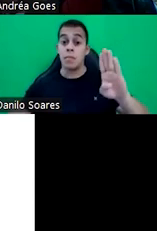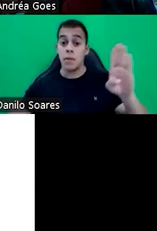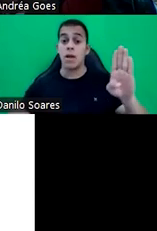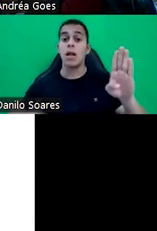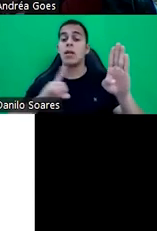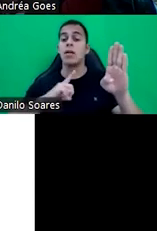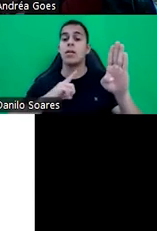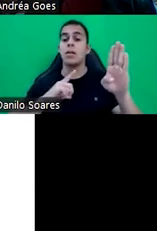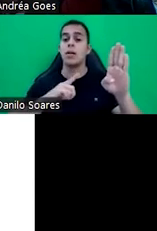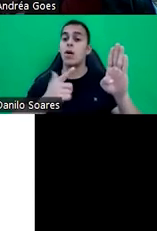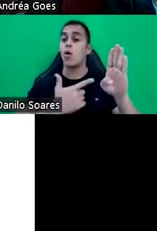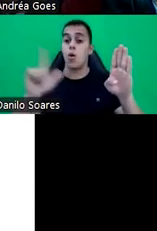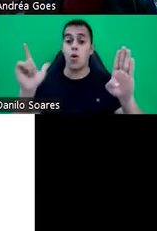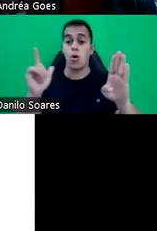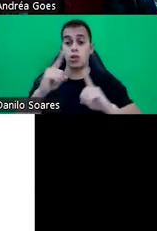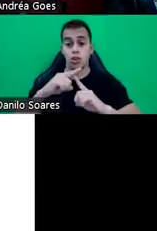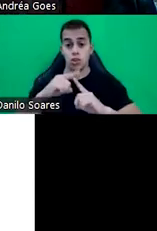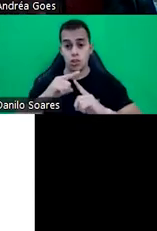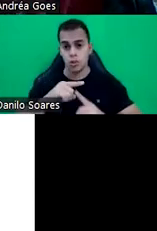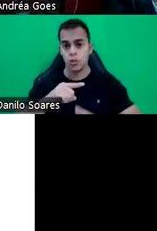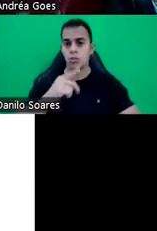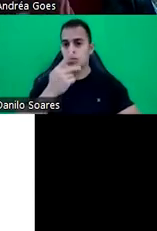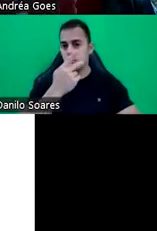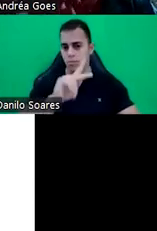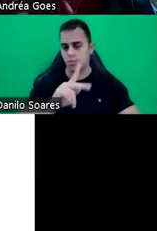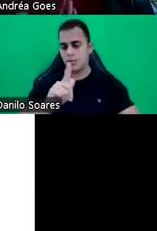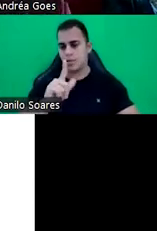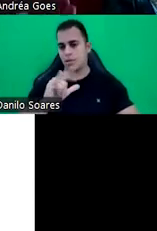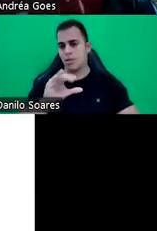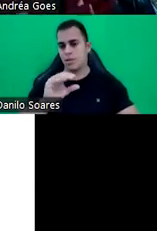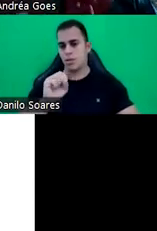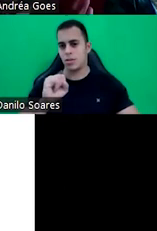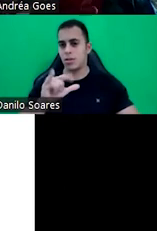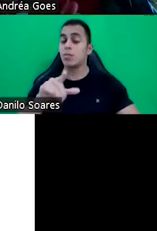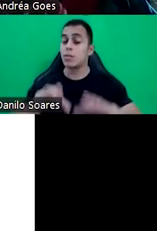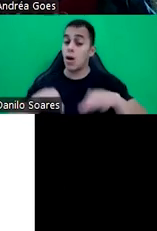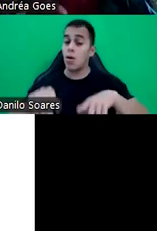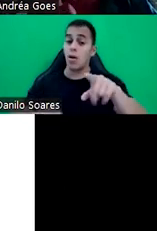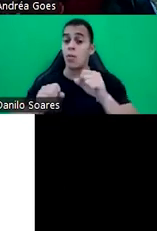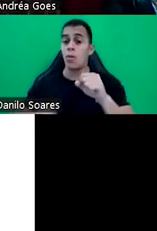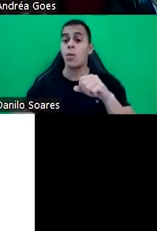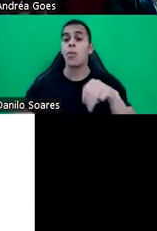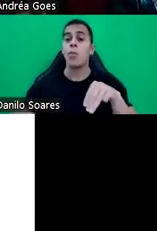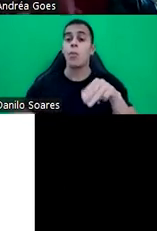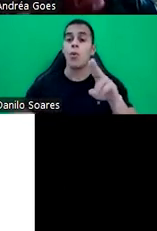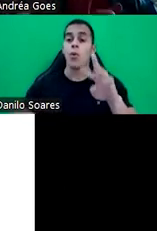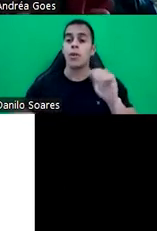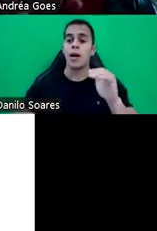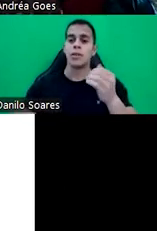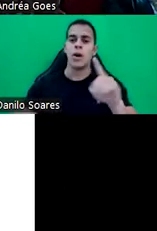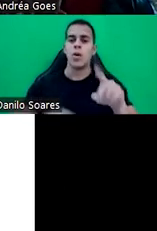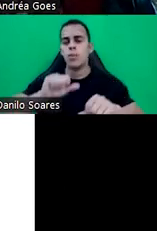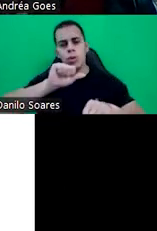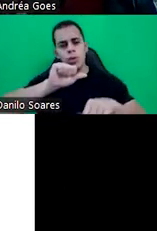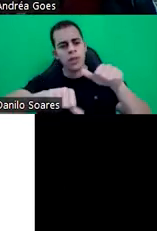codificada outro tipo de glicosiltransferase, uma pequena mutação que deve ser, né, uma pequena diferença, um variante entre um